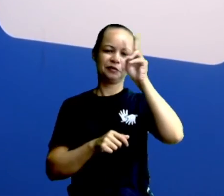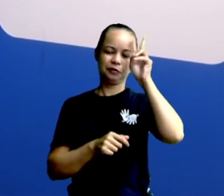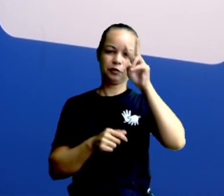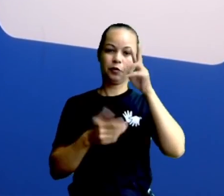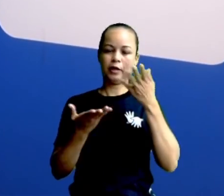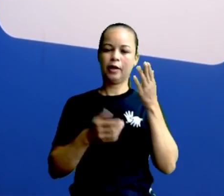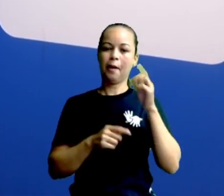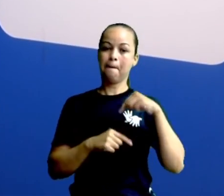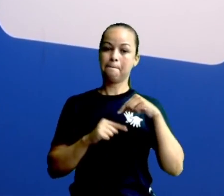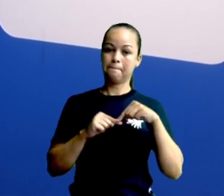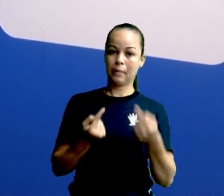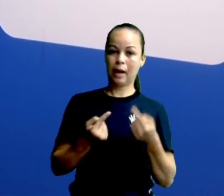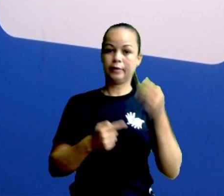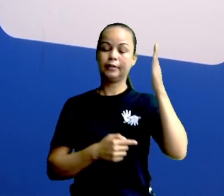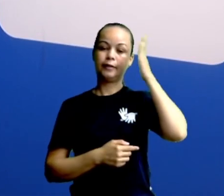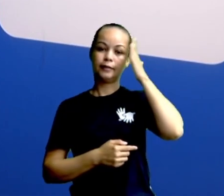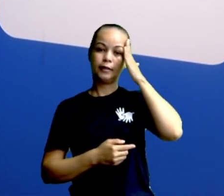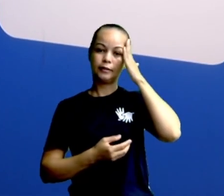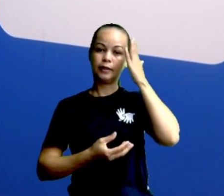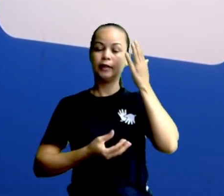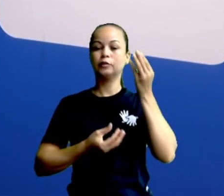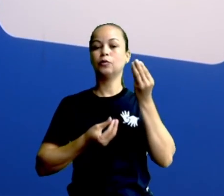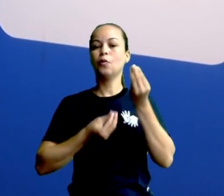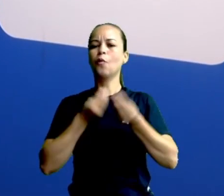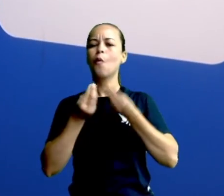mas entendendo sobre a